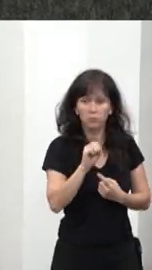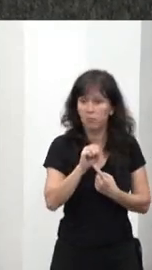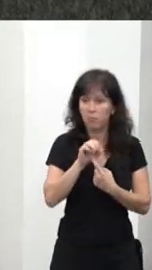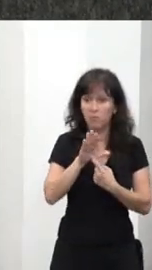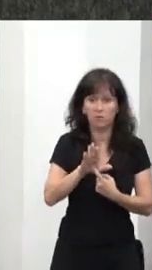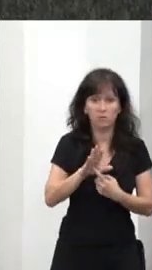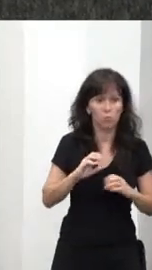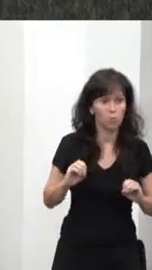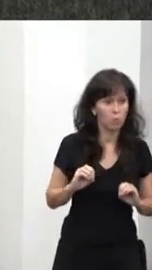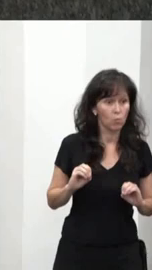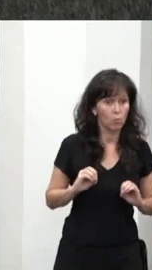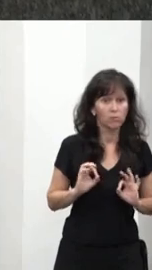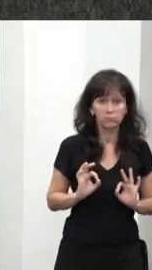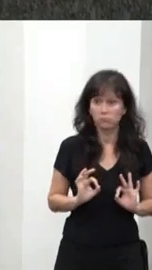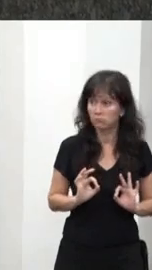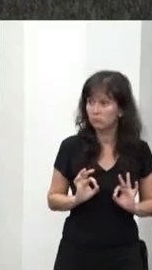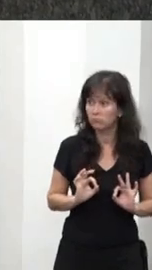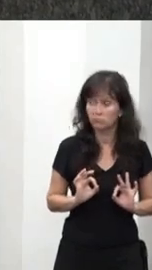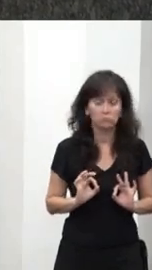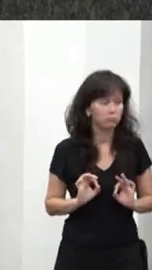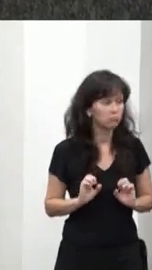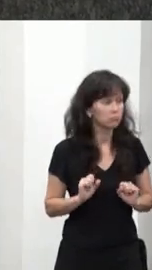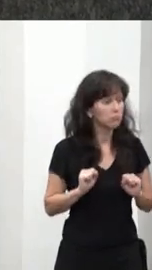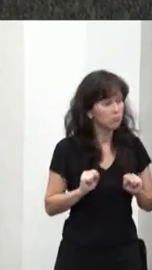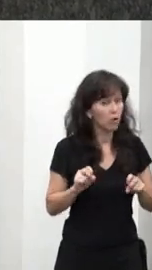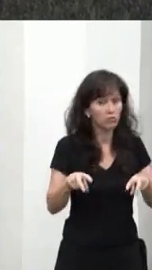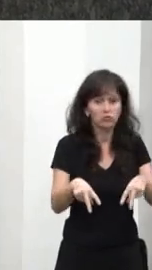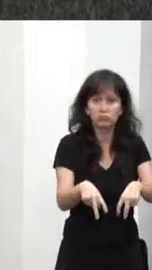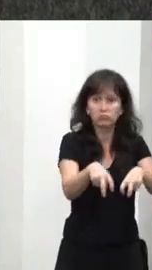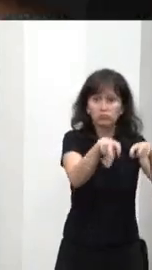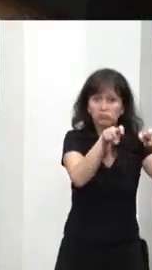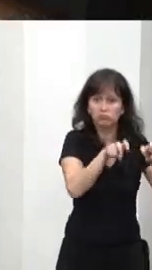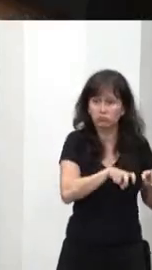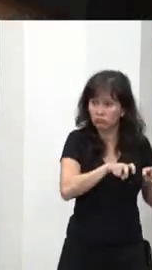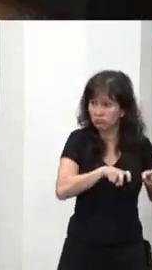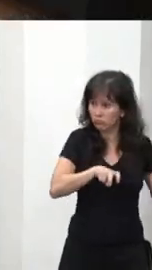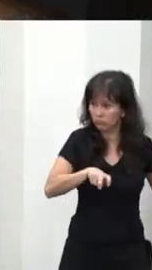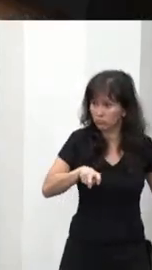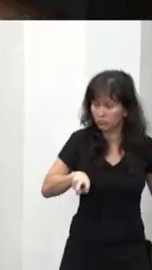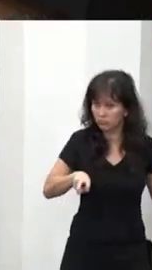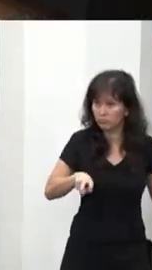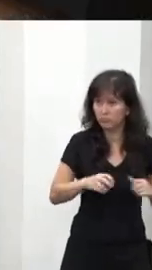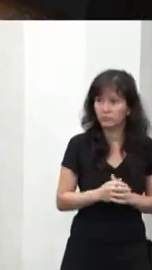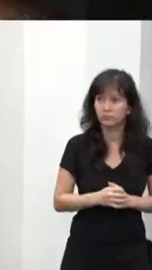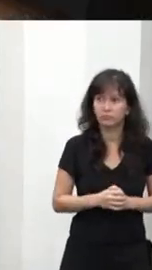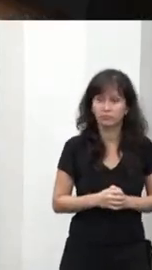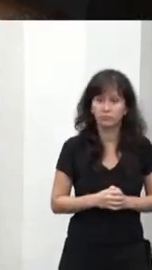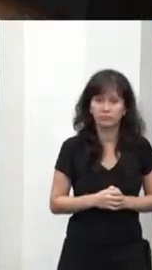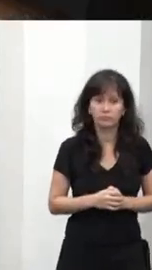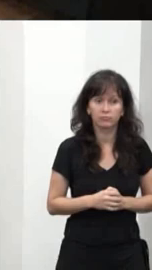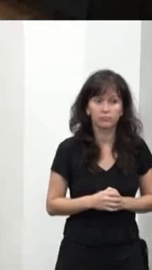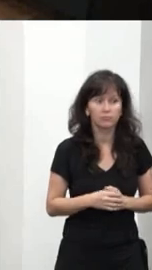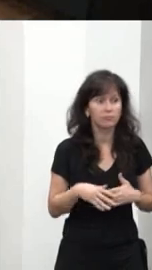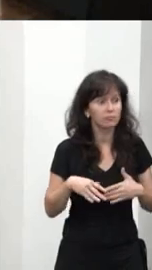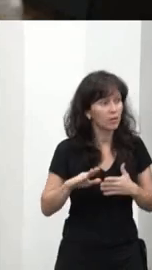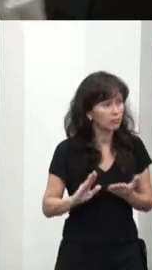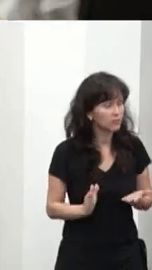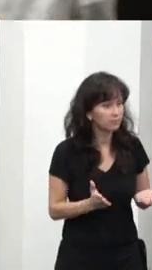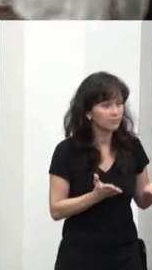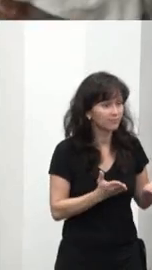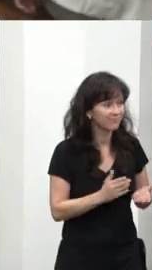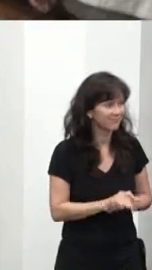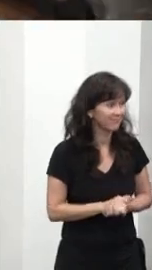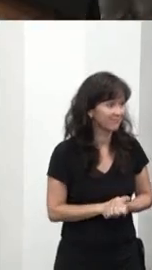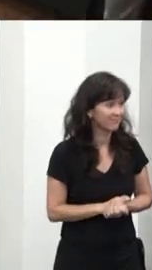isso então a gente pode recompor a mesa por favor e eu já passo a palavra aqui